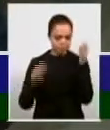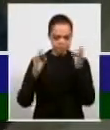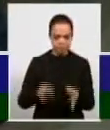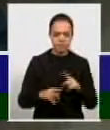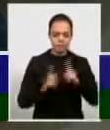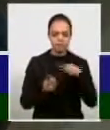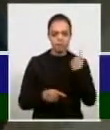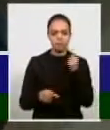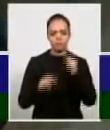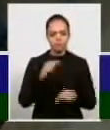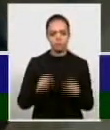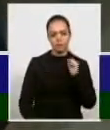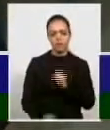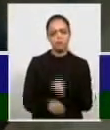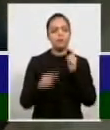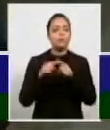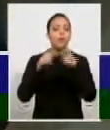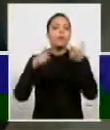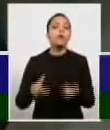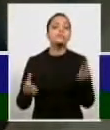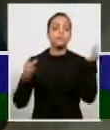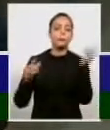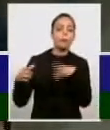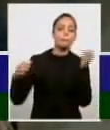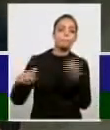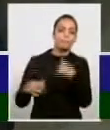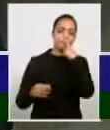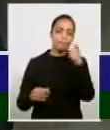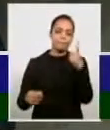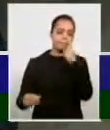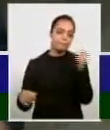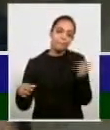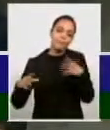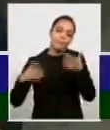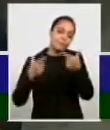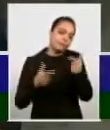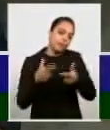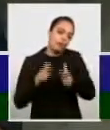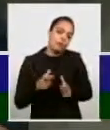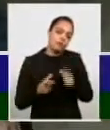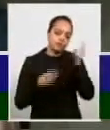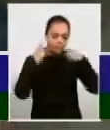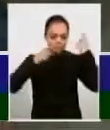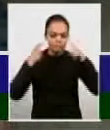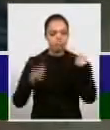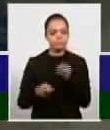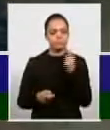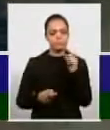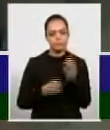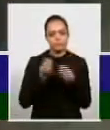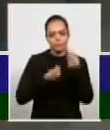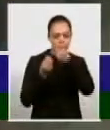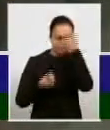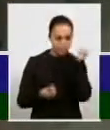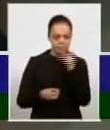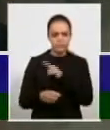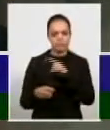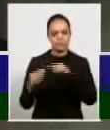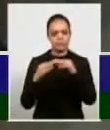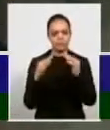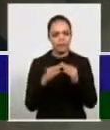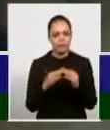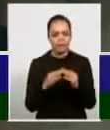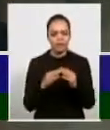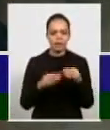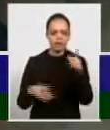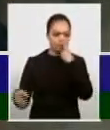podemos deixar, porque aonde que vai jogar esse lixo? Porque não temos aonde jogar ele, é uma preocupação. Como que a pessoa está na residência lá, o